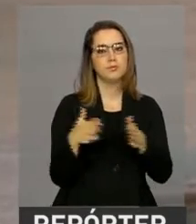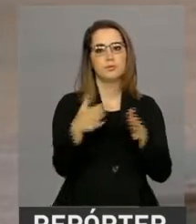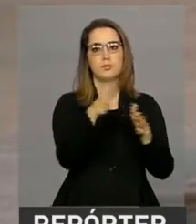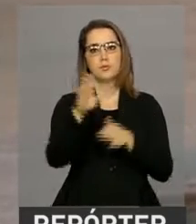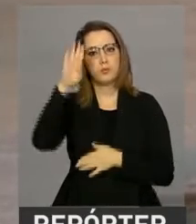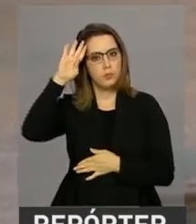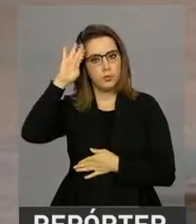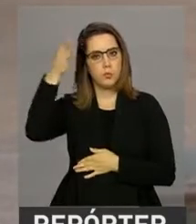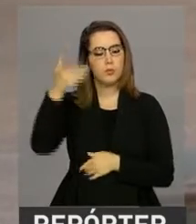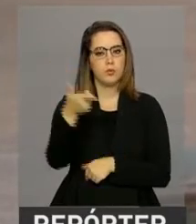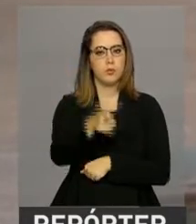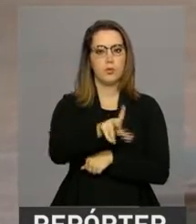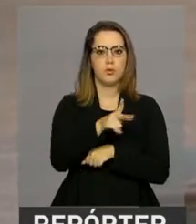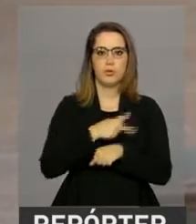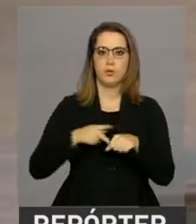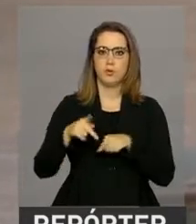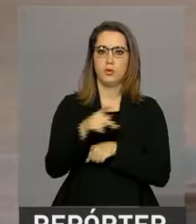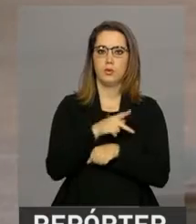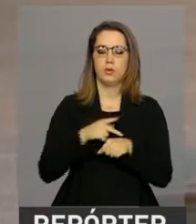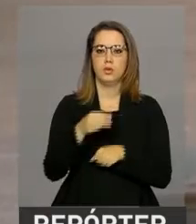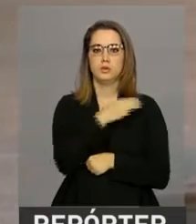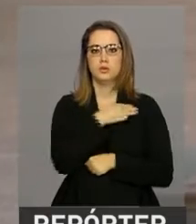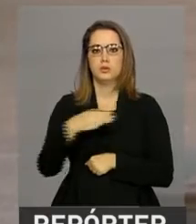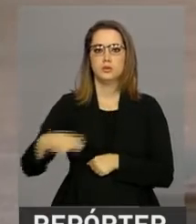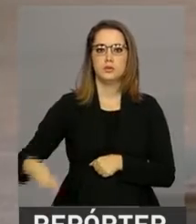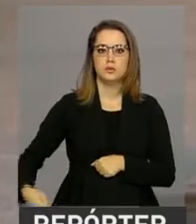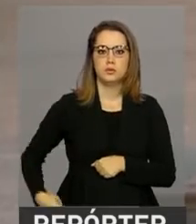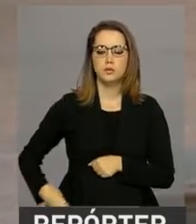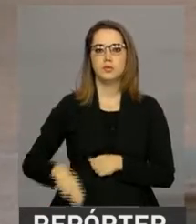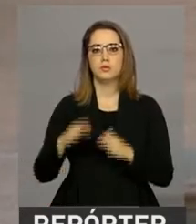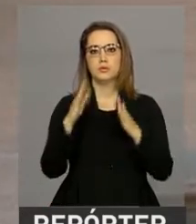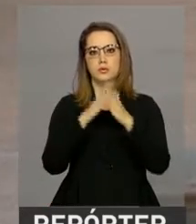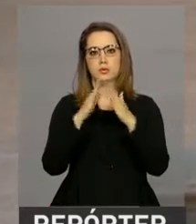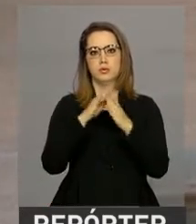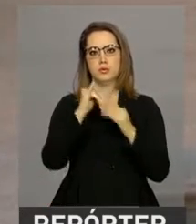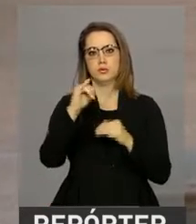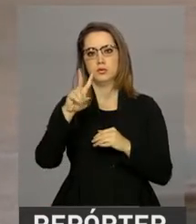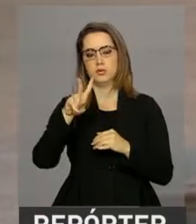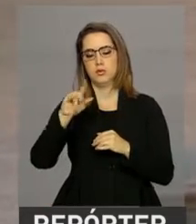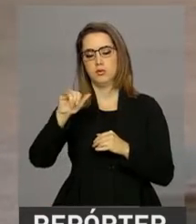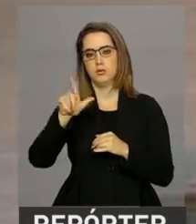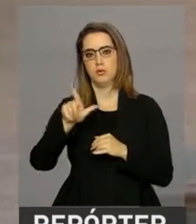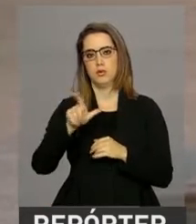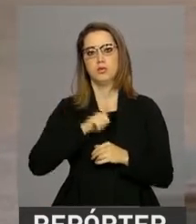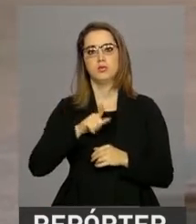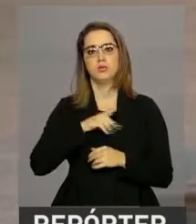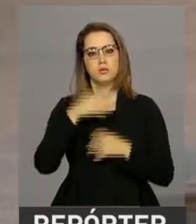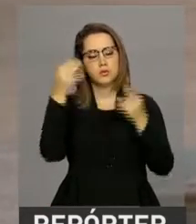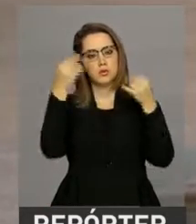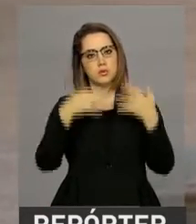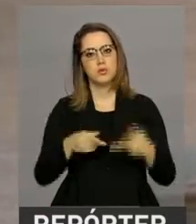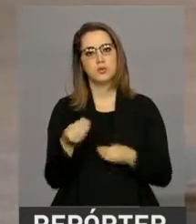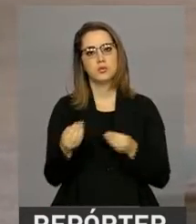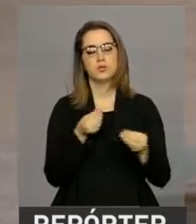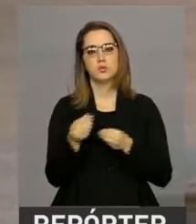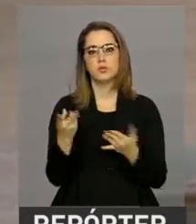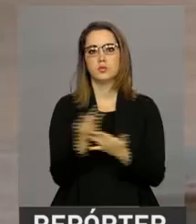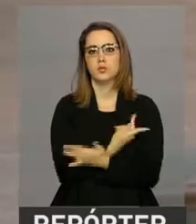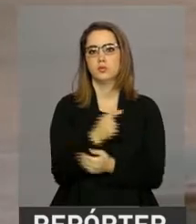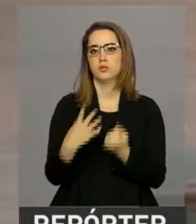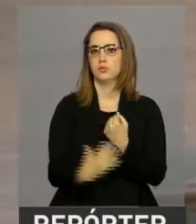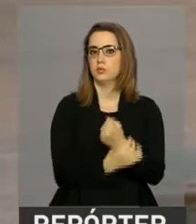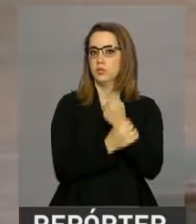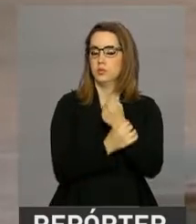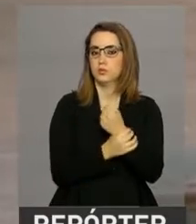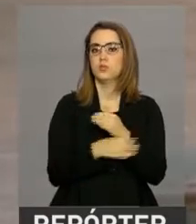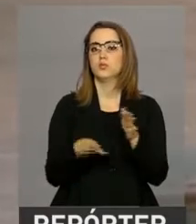O ministro-chefe da Casa Civil, Eliseu Padilha, explicou como será esse reforço da segurança nos locais por onde as autoridades vão